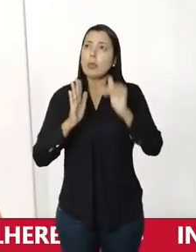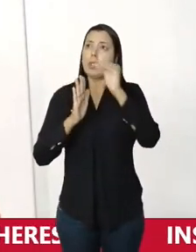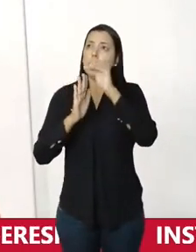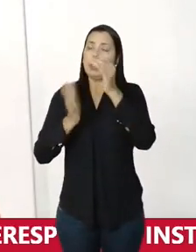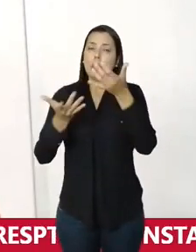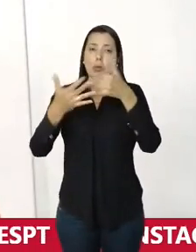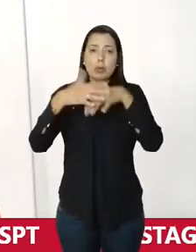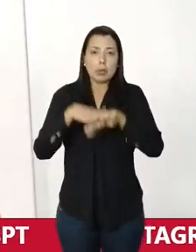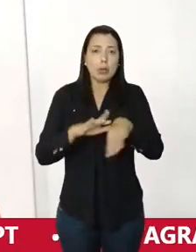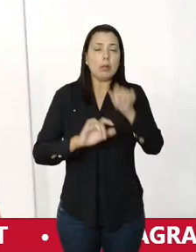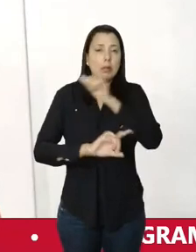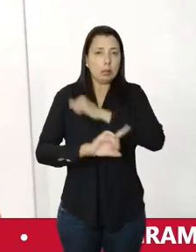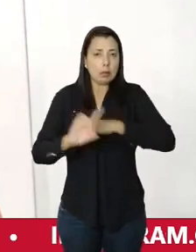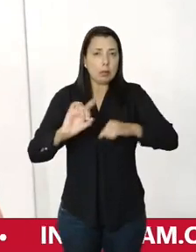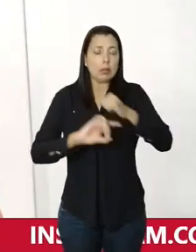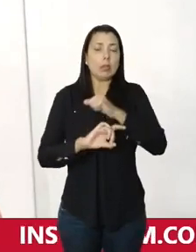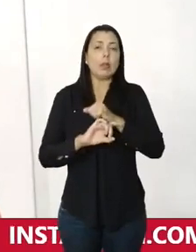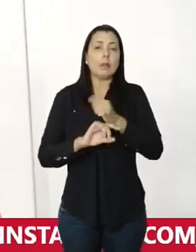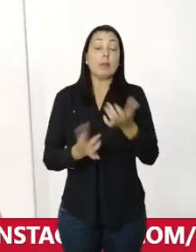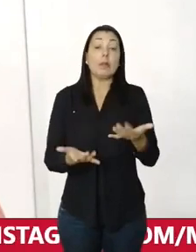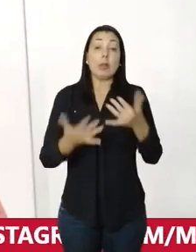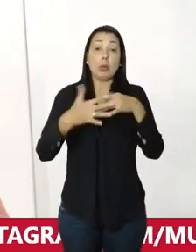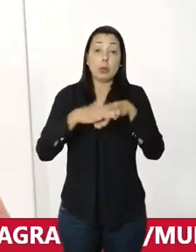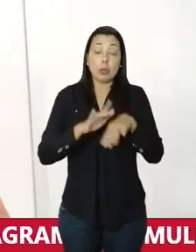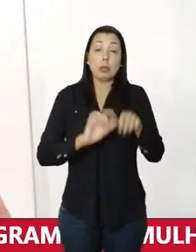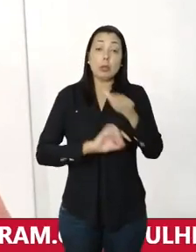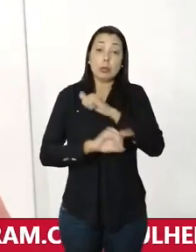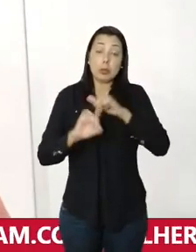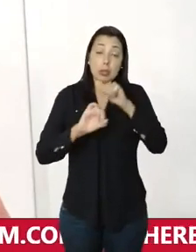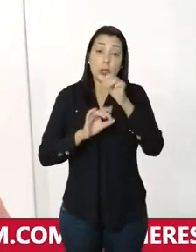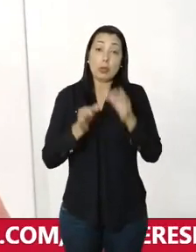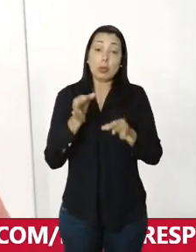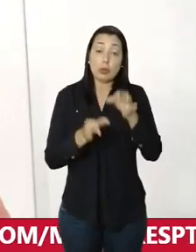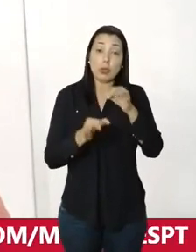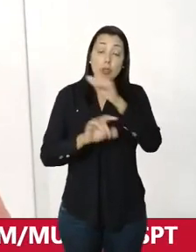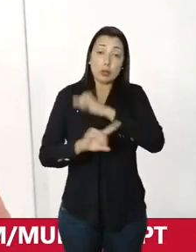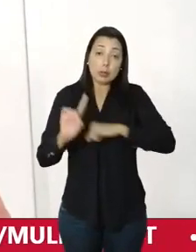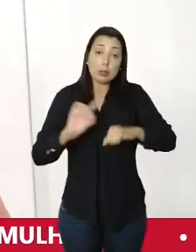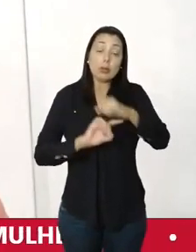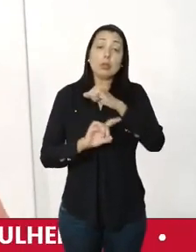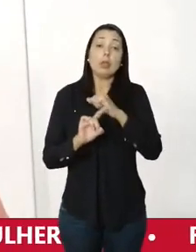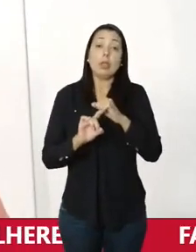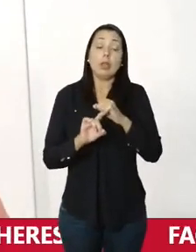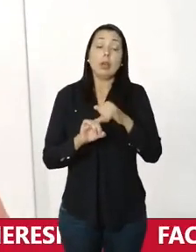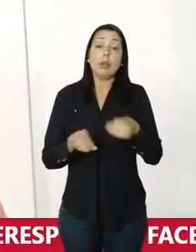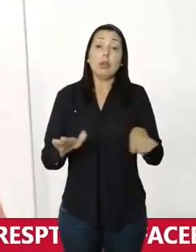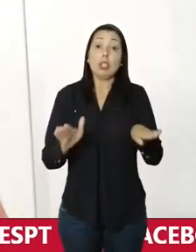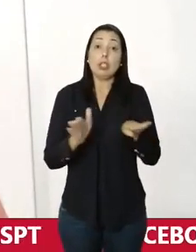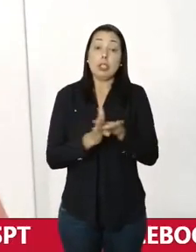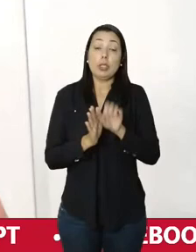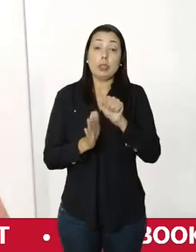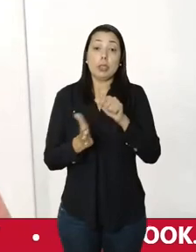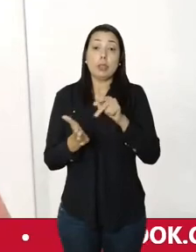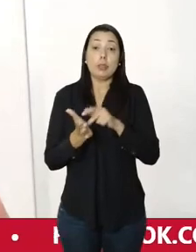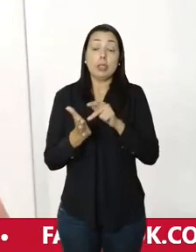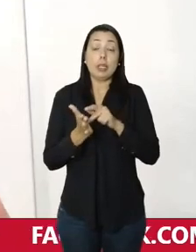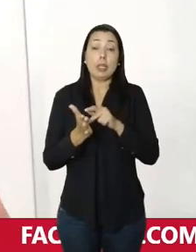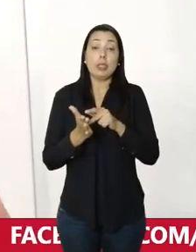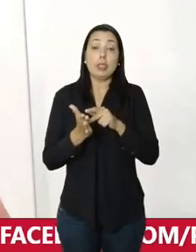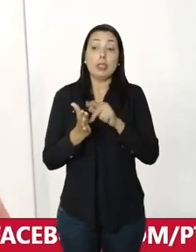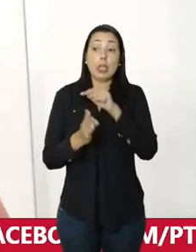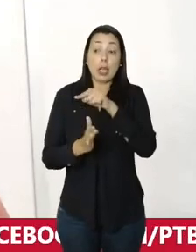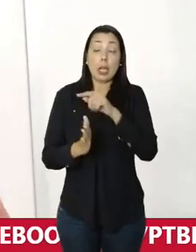inclusão social, com justiça social. Chego exatamente ao Senado